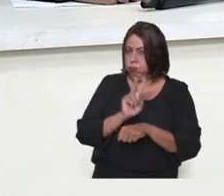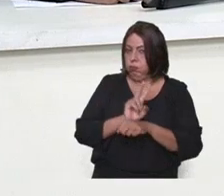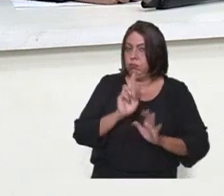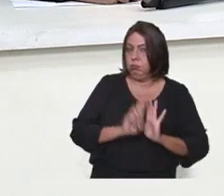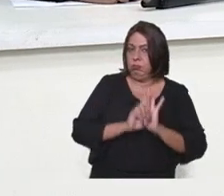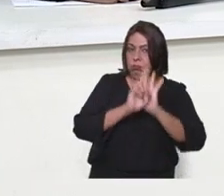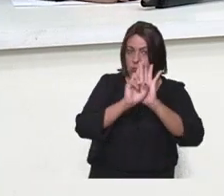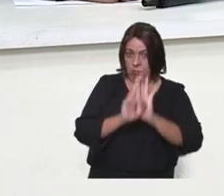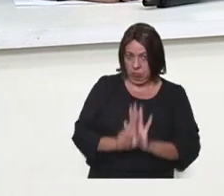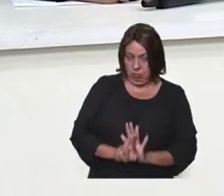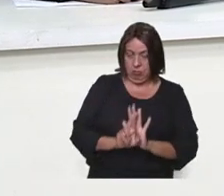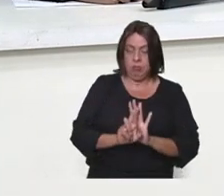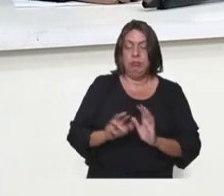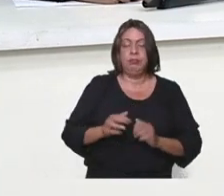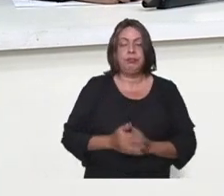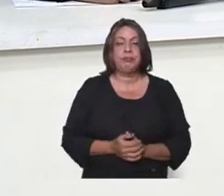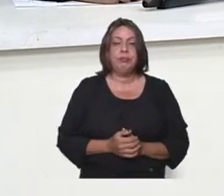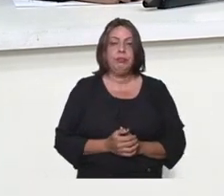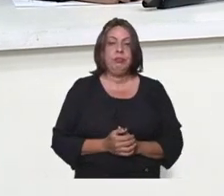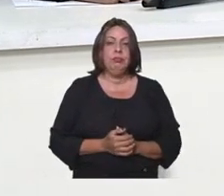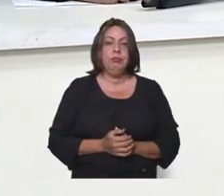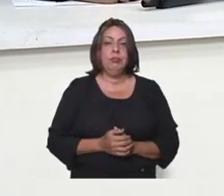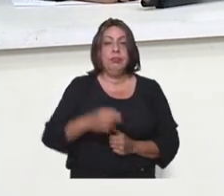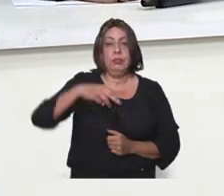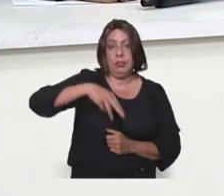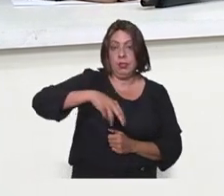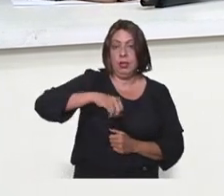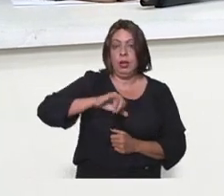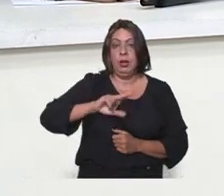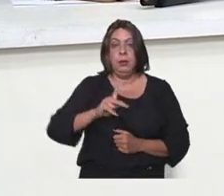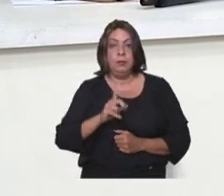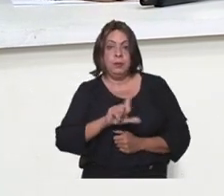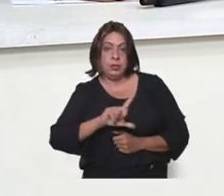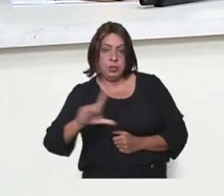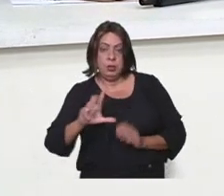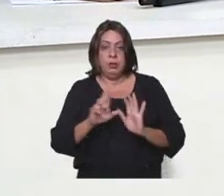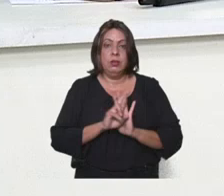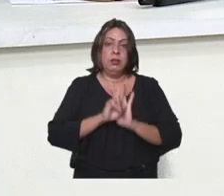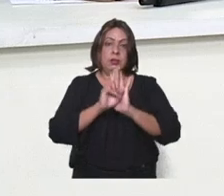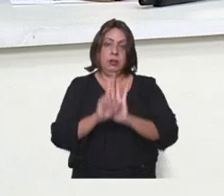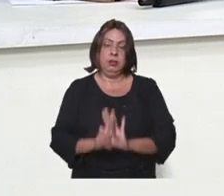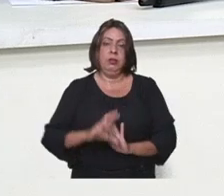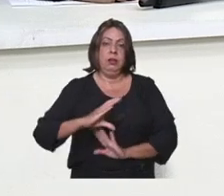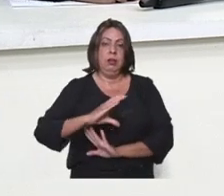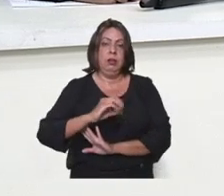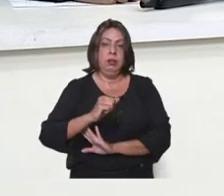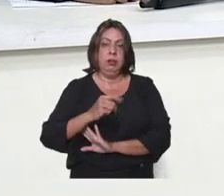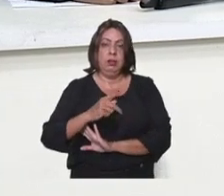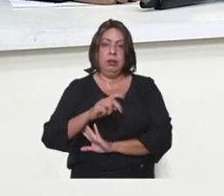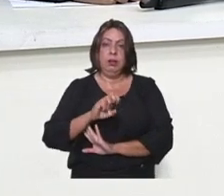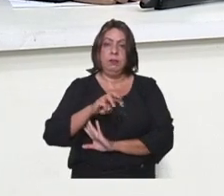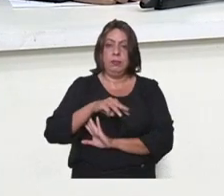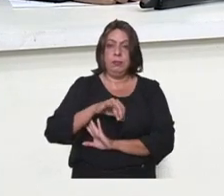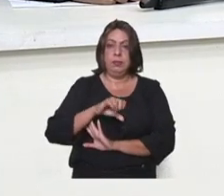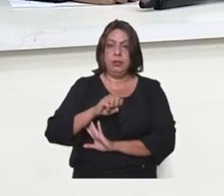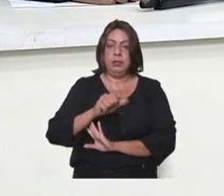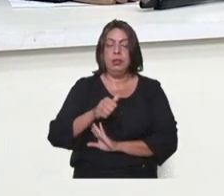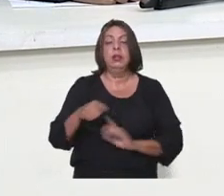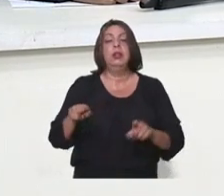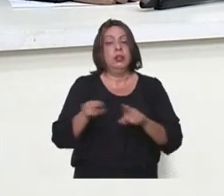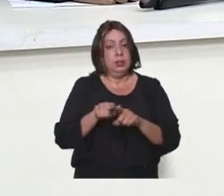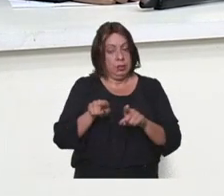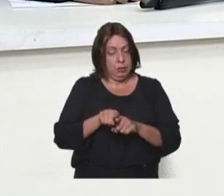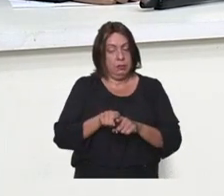da Sergestão Auditores Independentes SS, para o Michel Andrade, representante da Capemisa Capitalização SA, e também